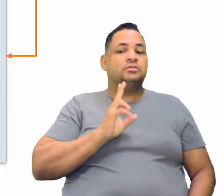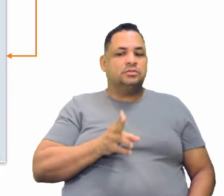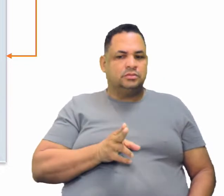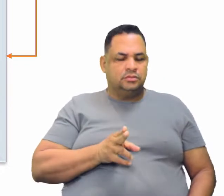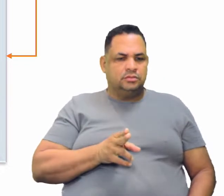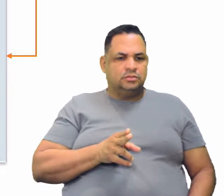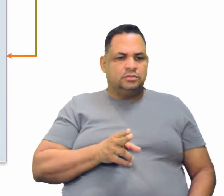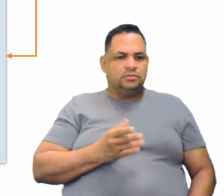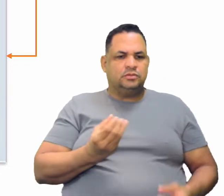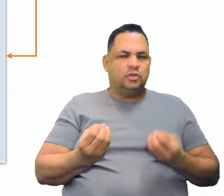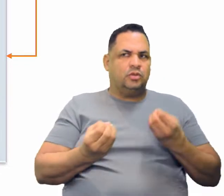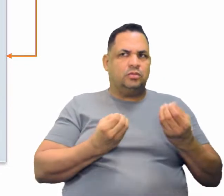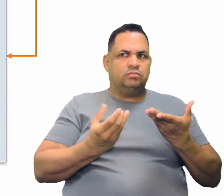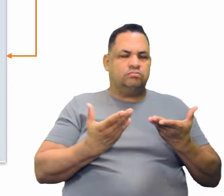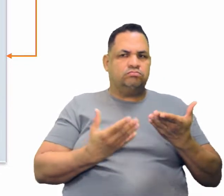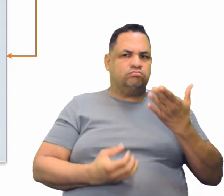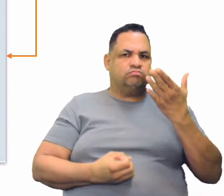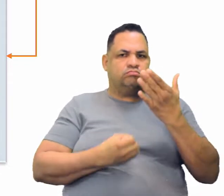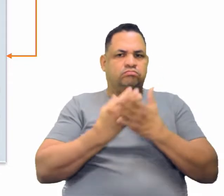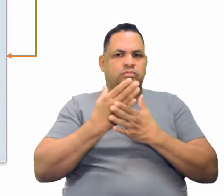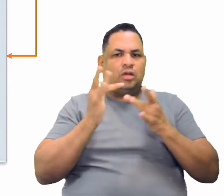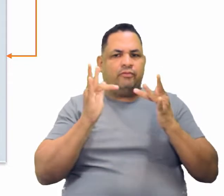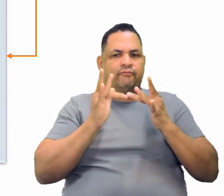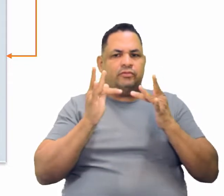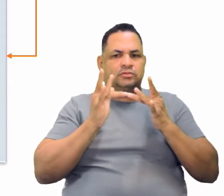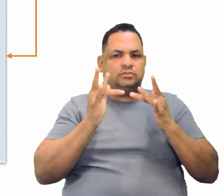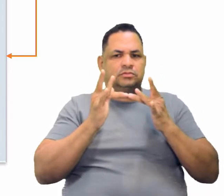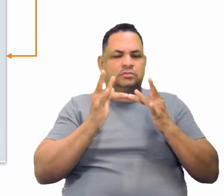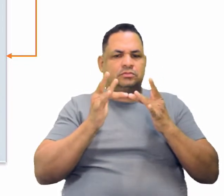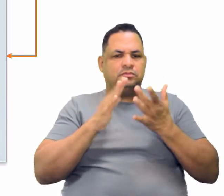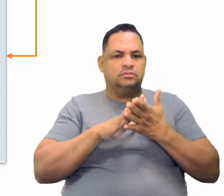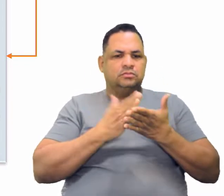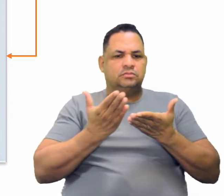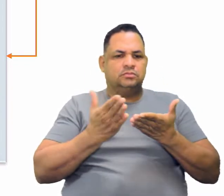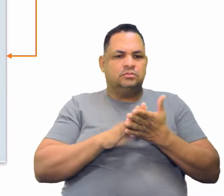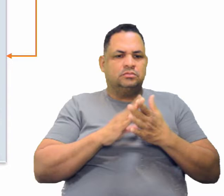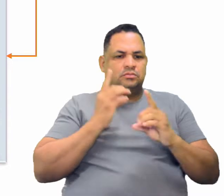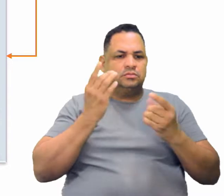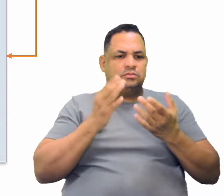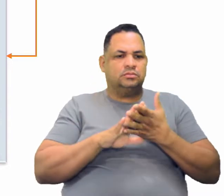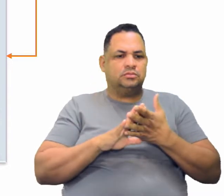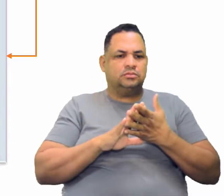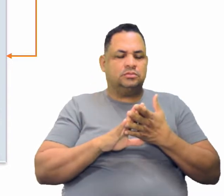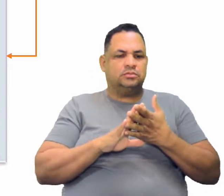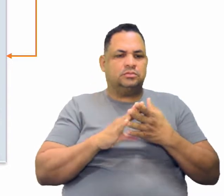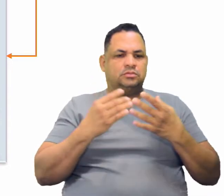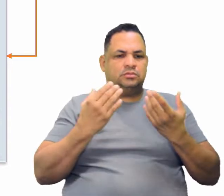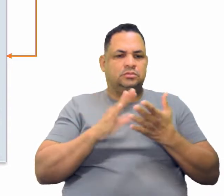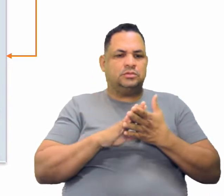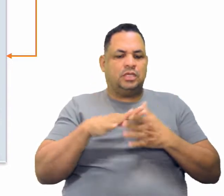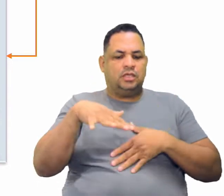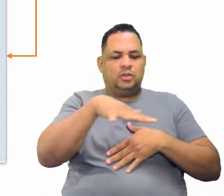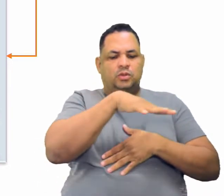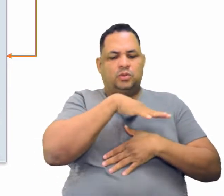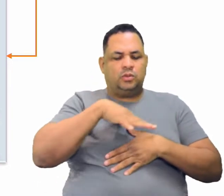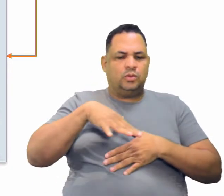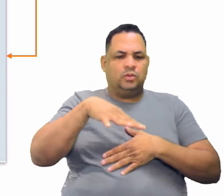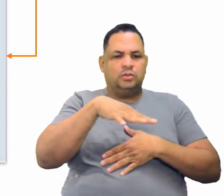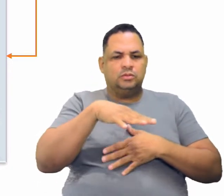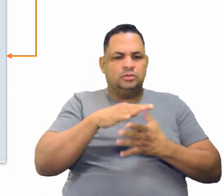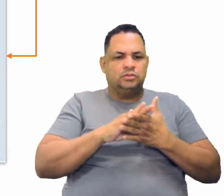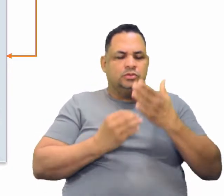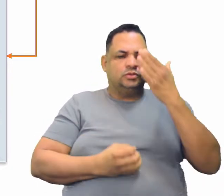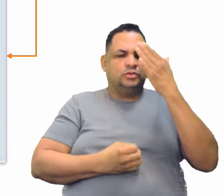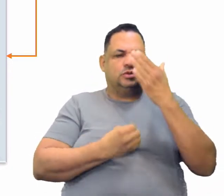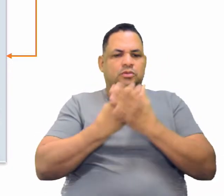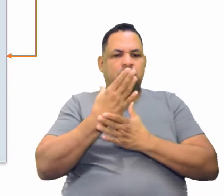natureza, como assim? Ou é força de contato, que é aquela que você está diretamente em contato, ou é força de campo, que é aquela que é